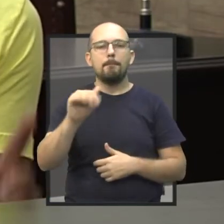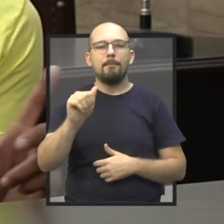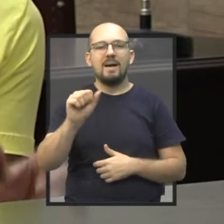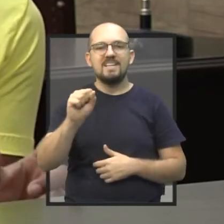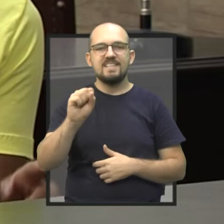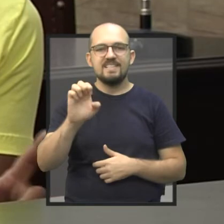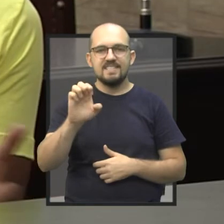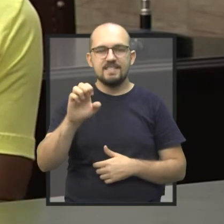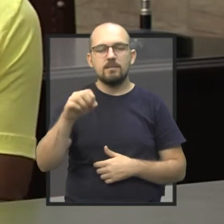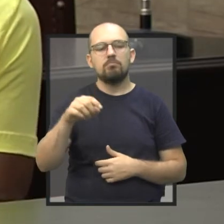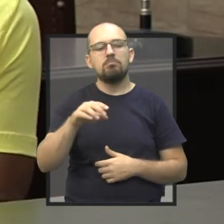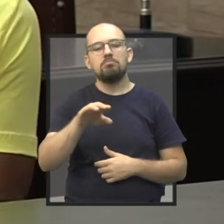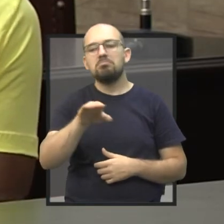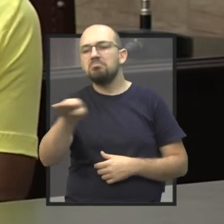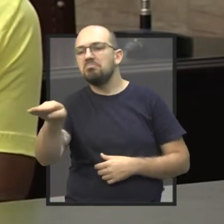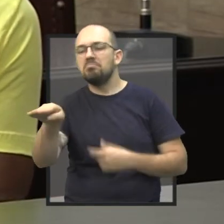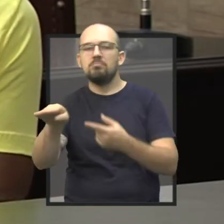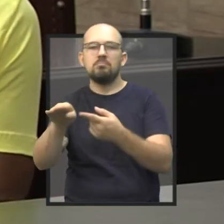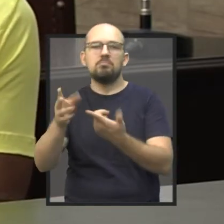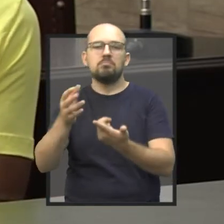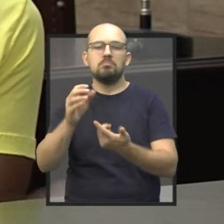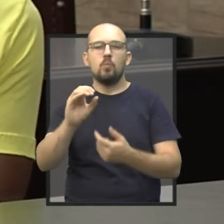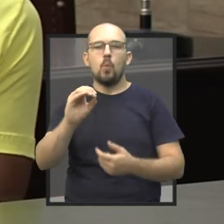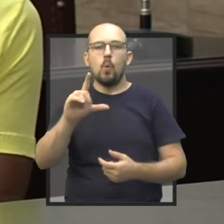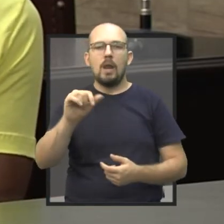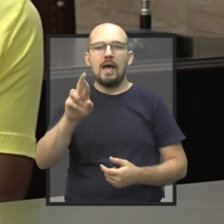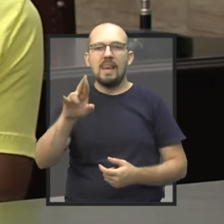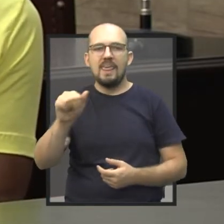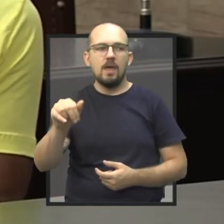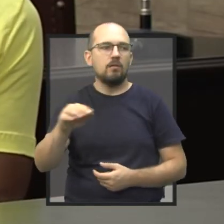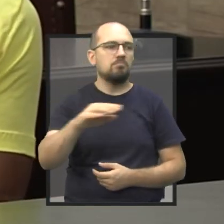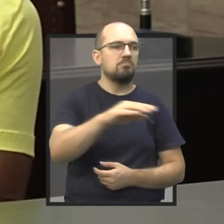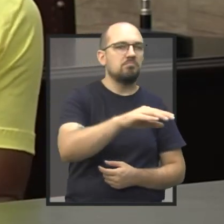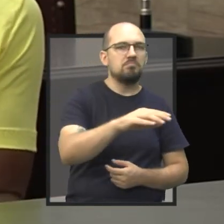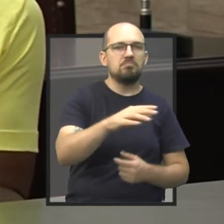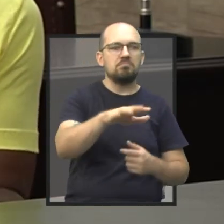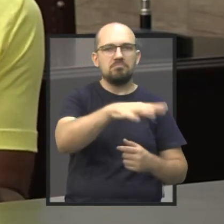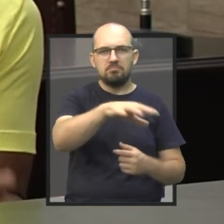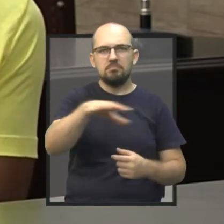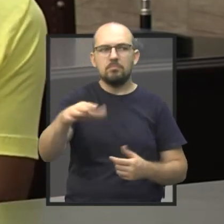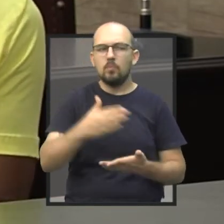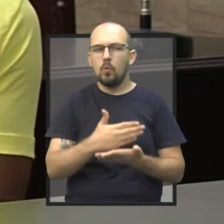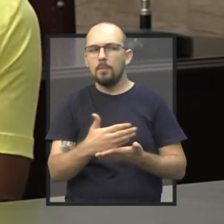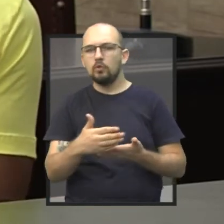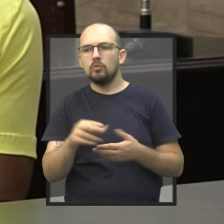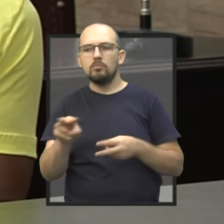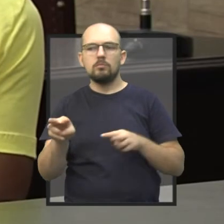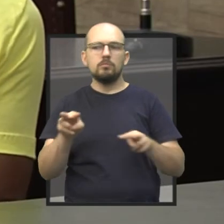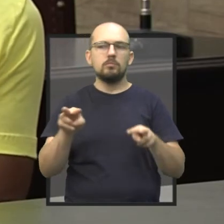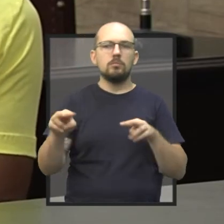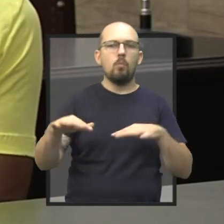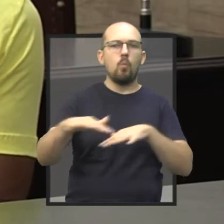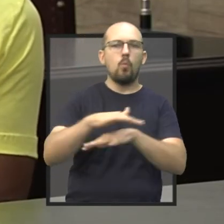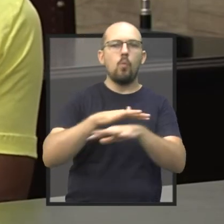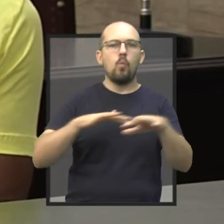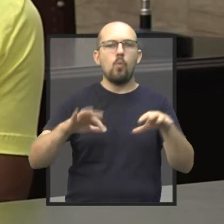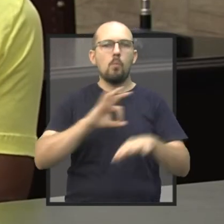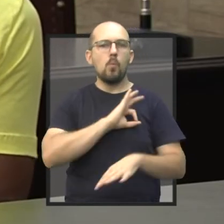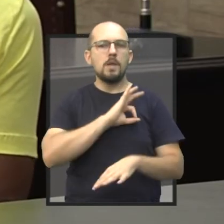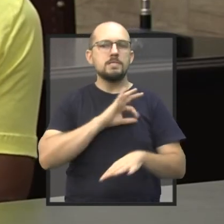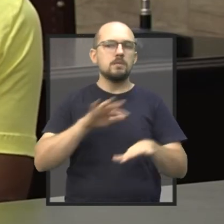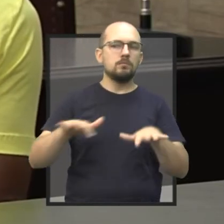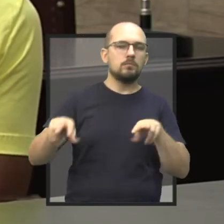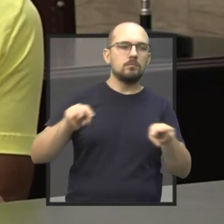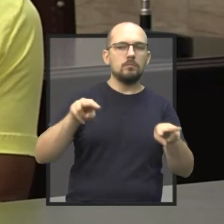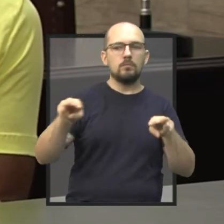lá, ficam na olaria, fica na parte de baixo do distrito, ficam no subtério, está se surgindo efeitos, né? Mas